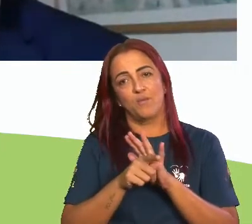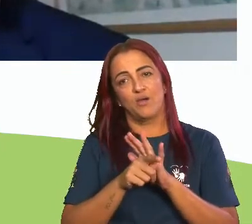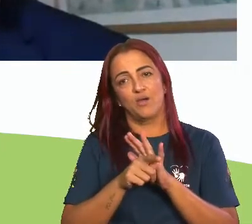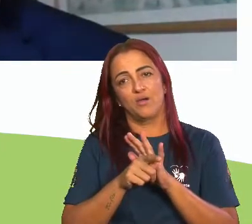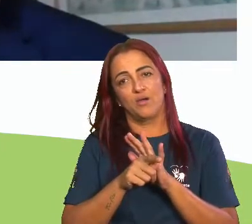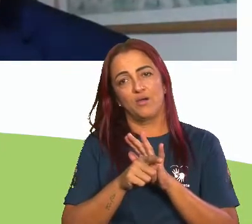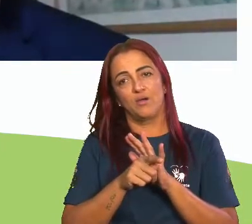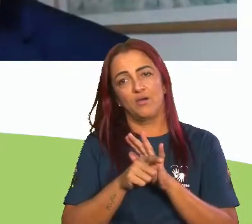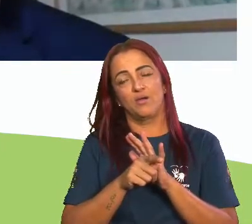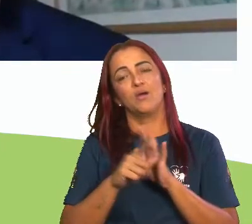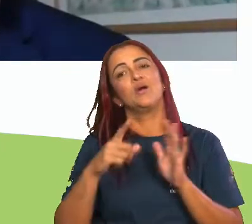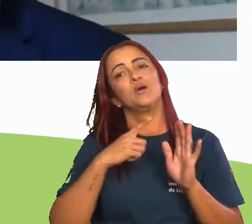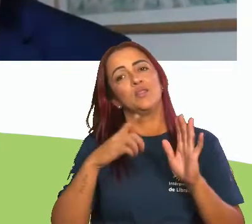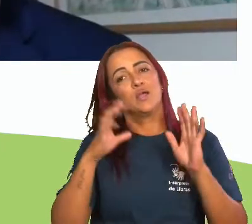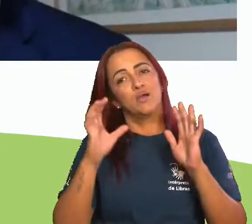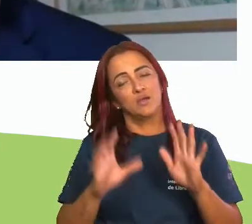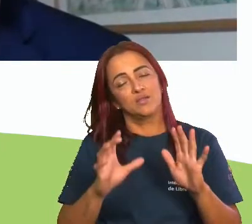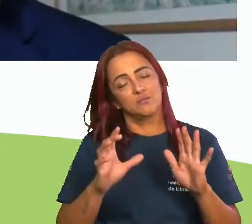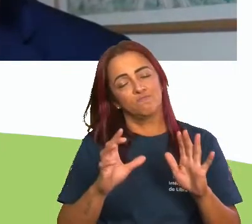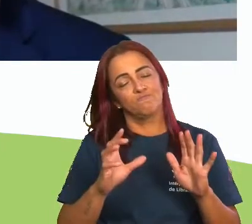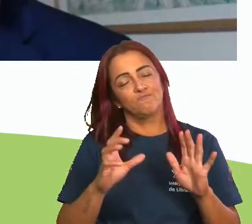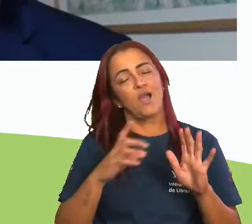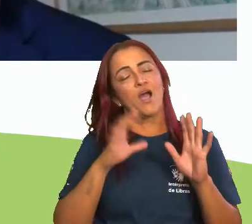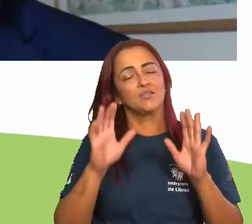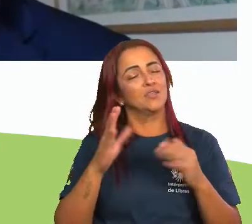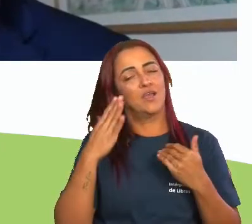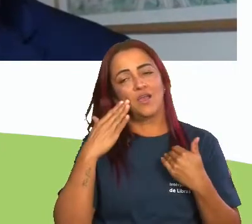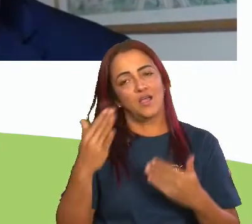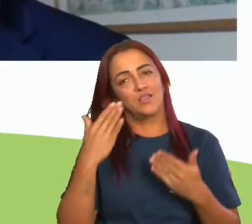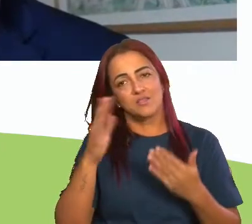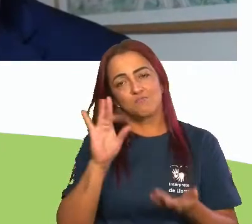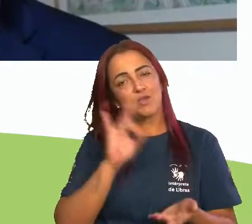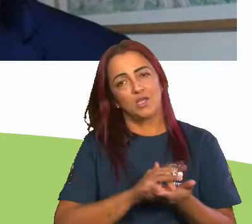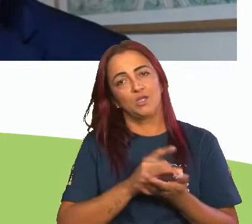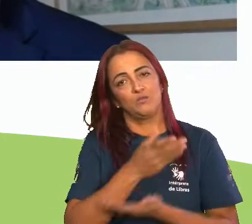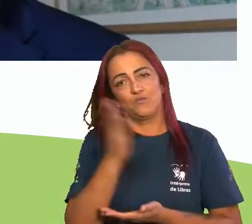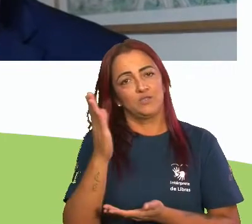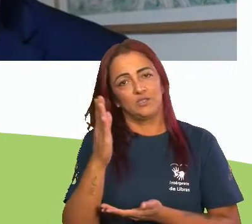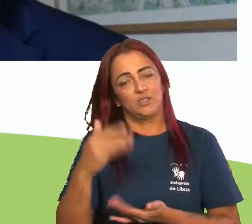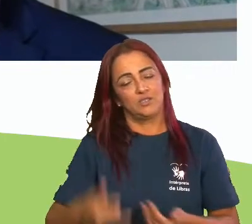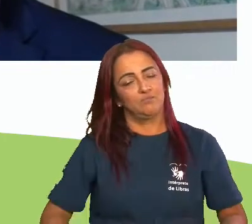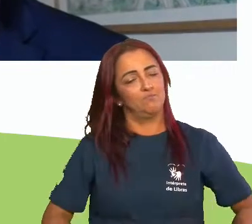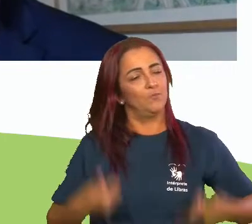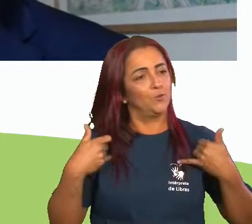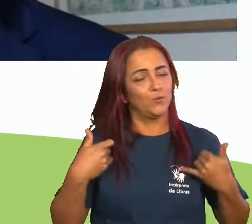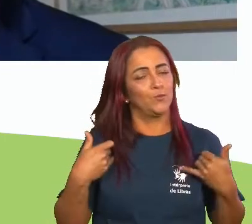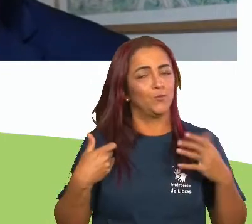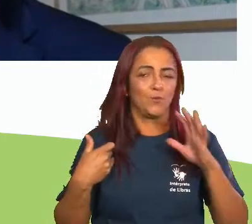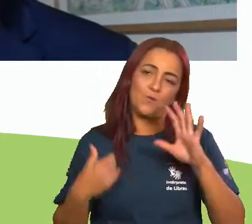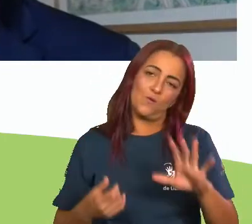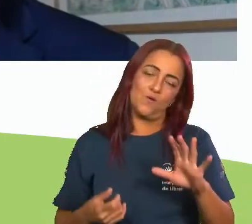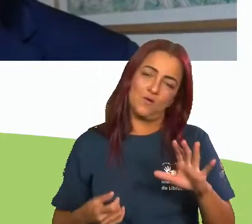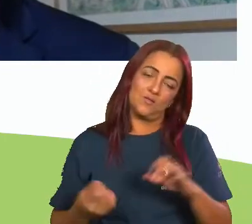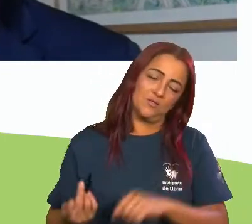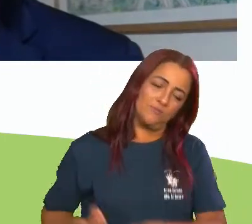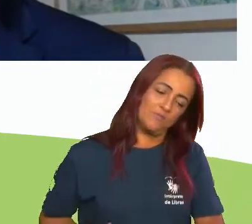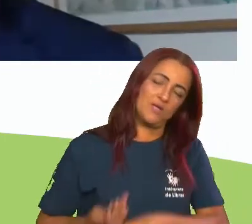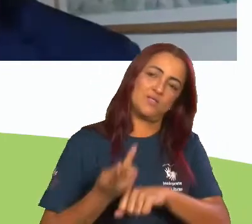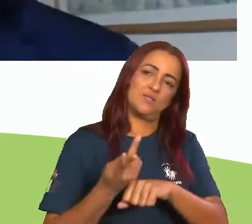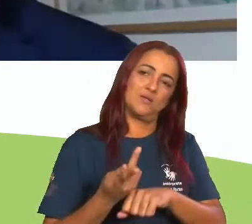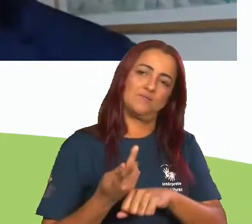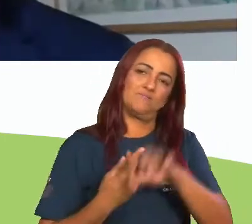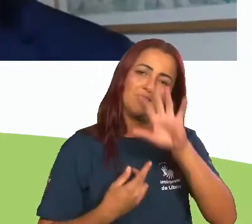comunidade de doenças raras. Só posso agradecer a vocês e dizer que eu estou muito orgulhosa de passar